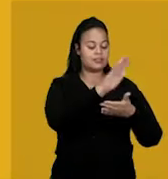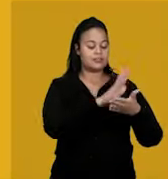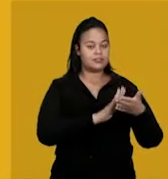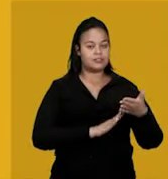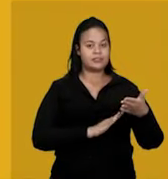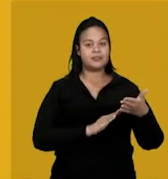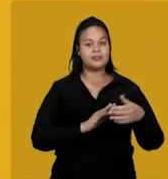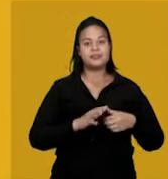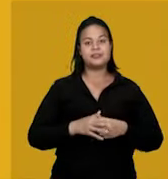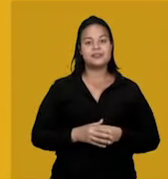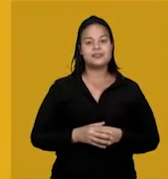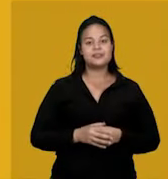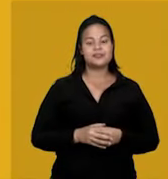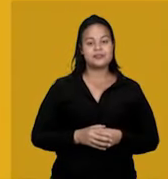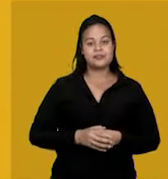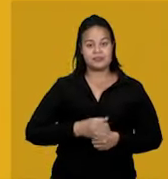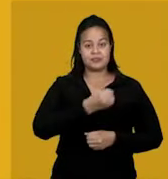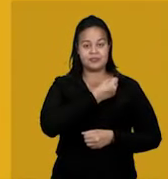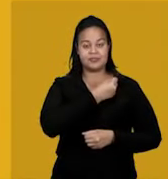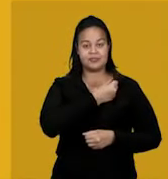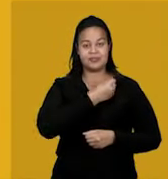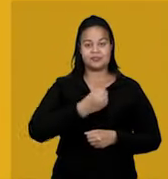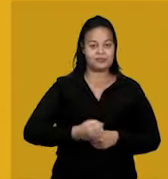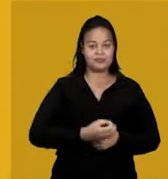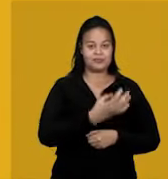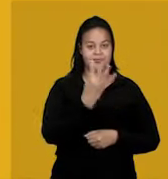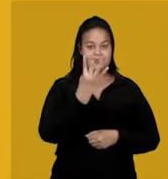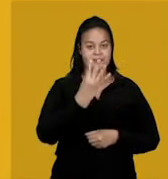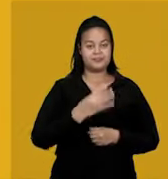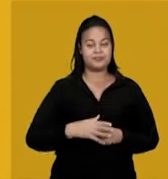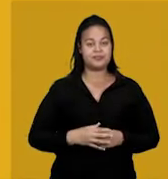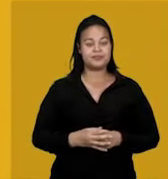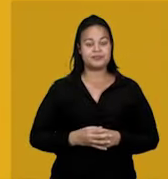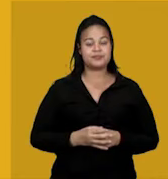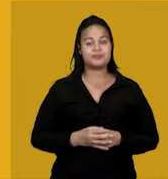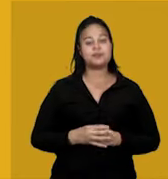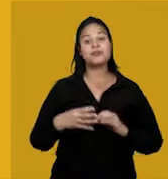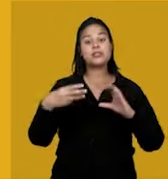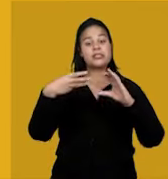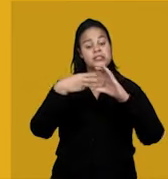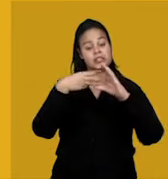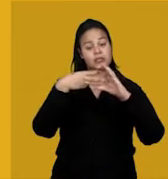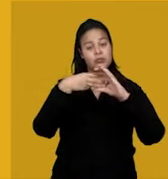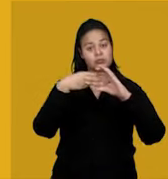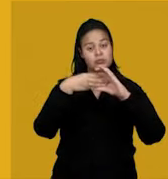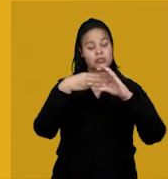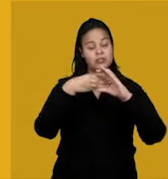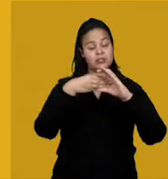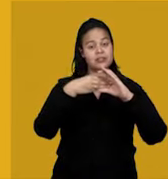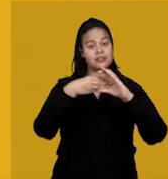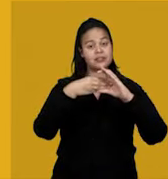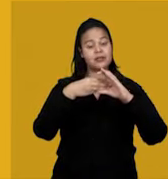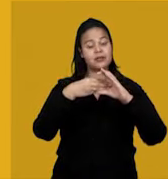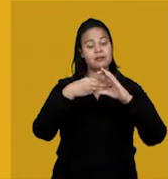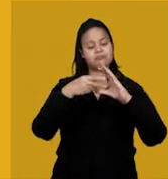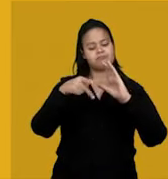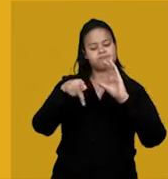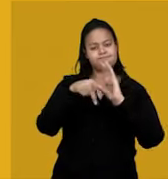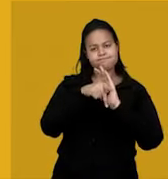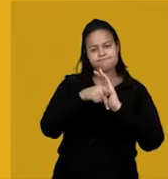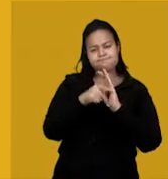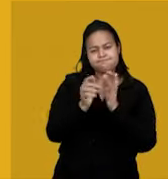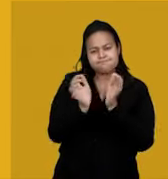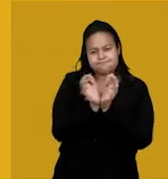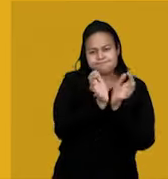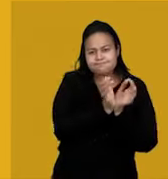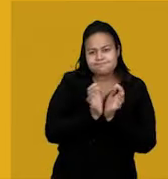Atividades número 4. Células exercem a mesma função e se reúnem para